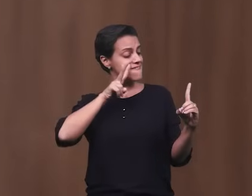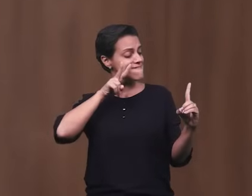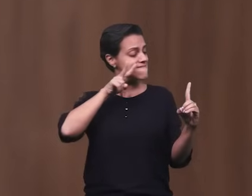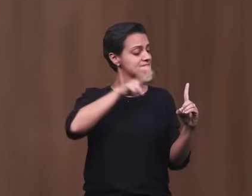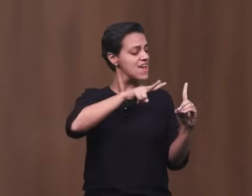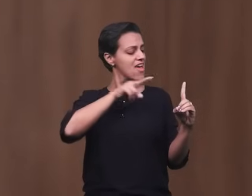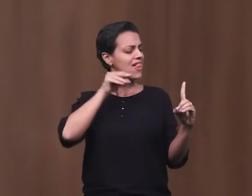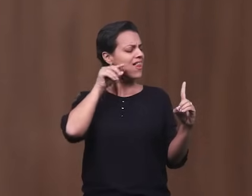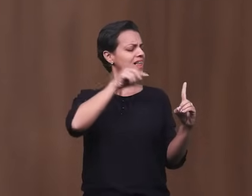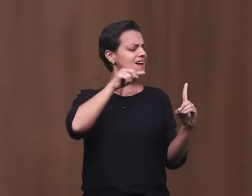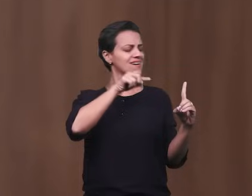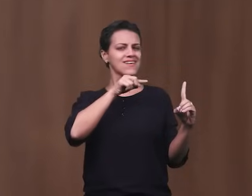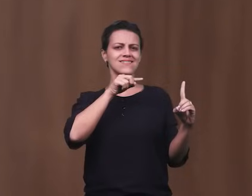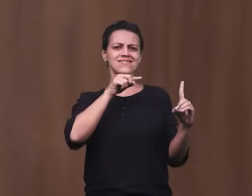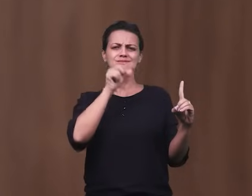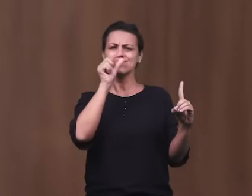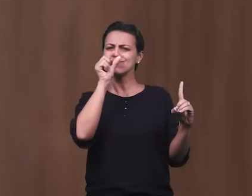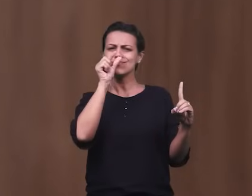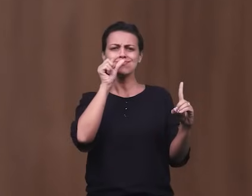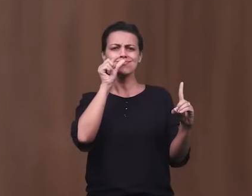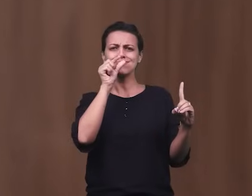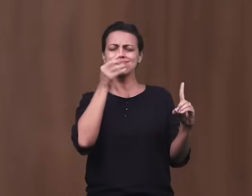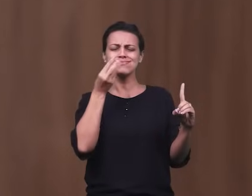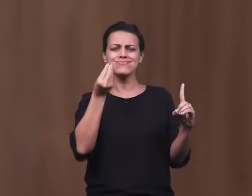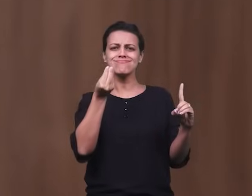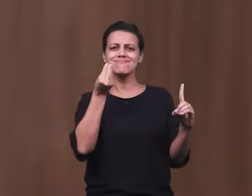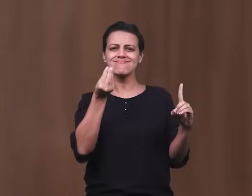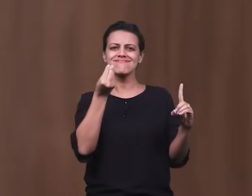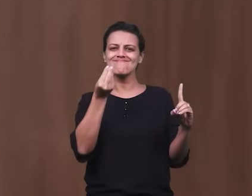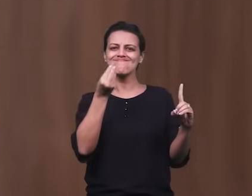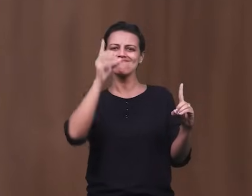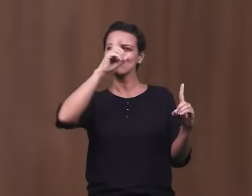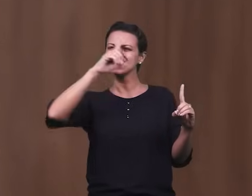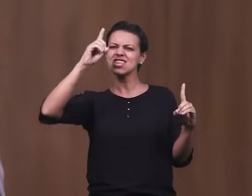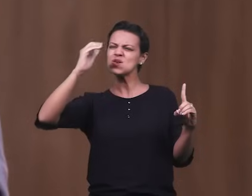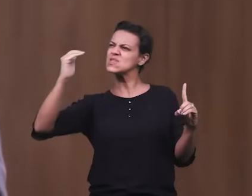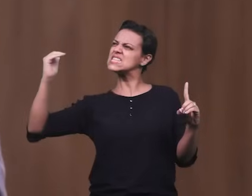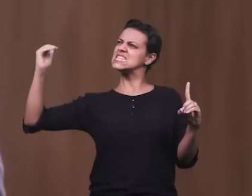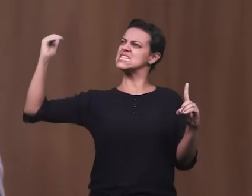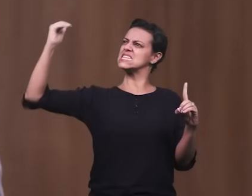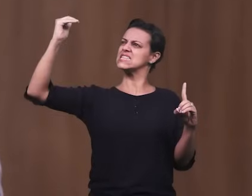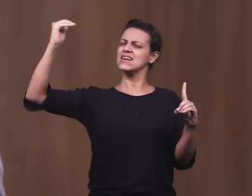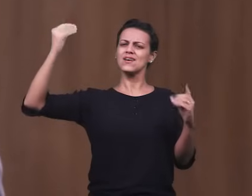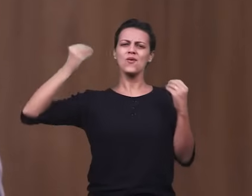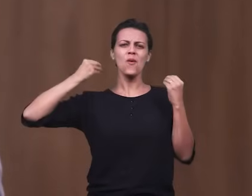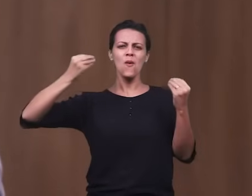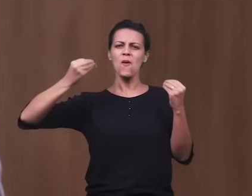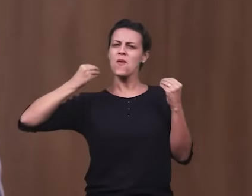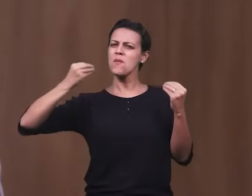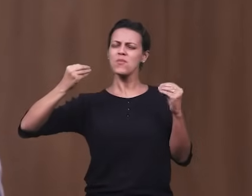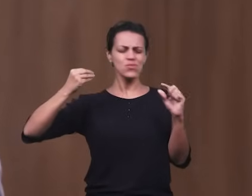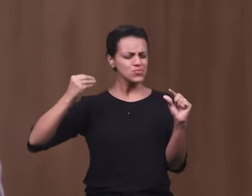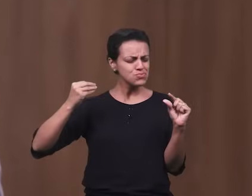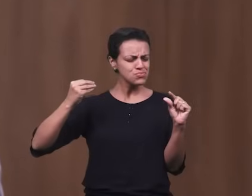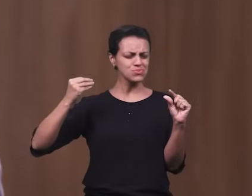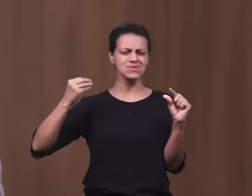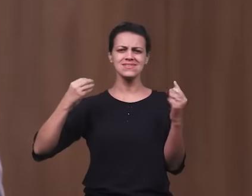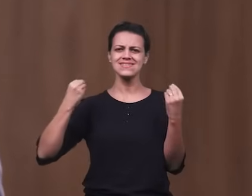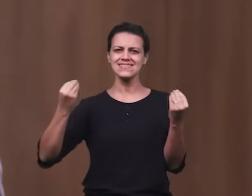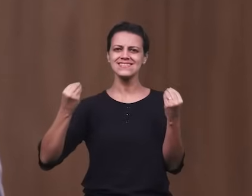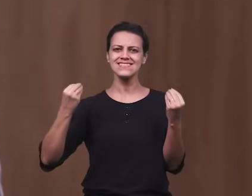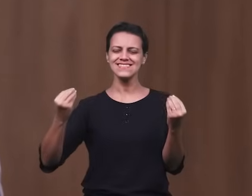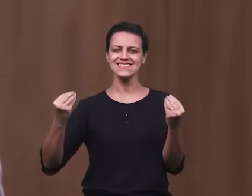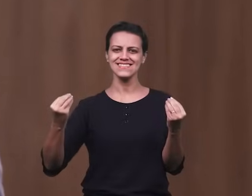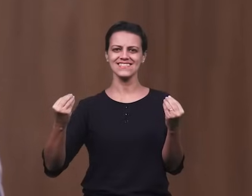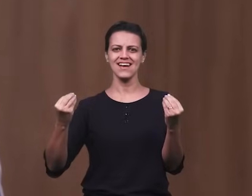Ainda tão pequenos, né? Nós vamos nos comparar a um Deus tão imenso, né, quanto o Senhor. É só esse aspecto que eu